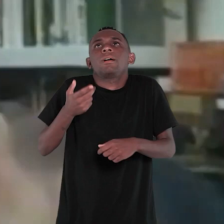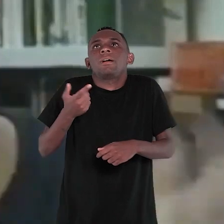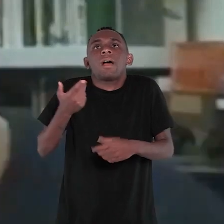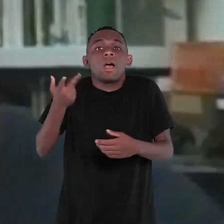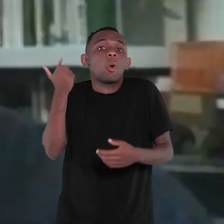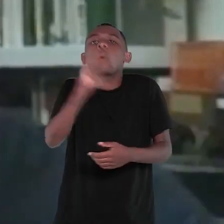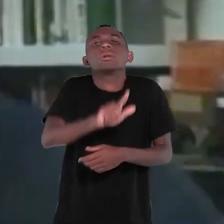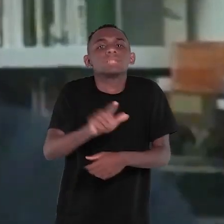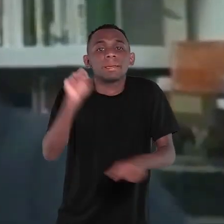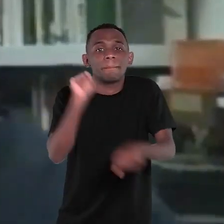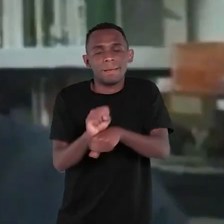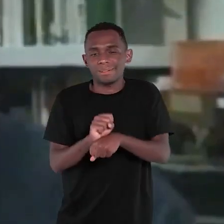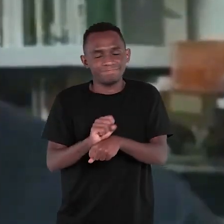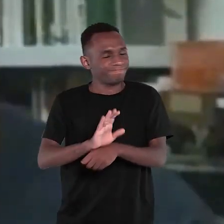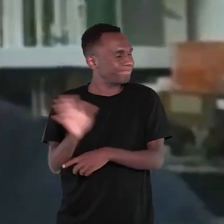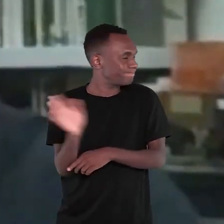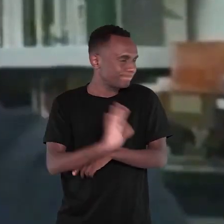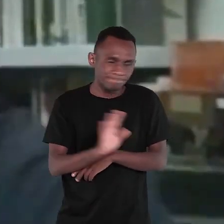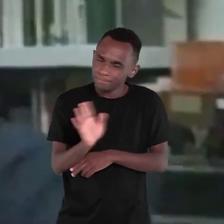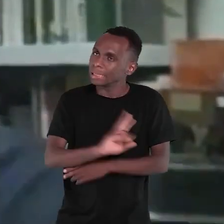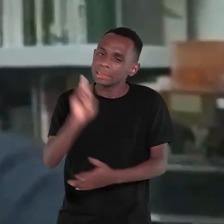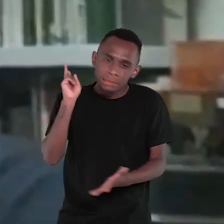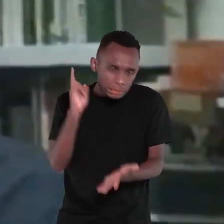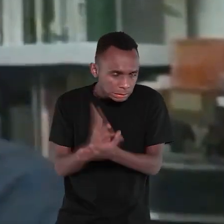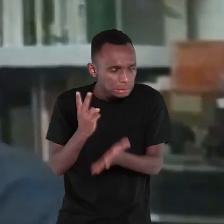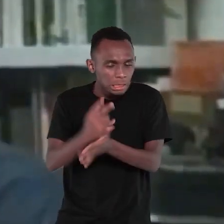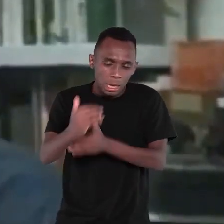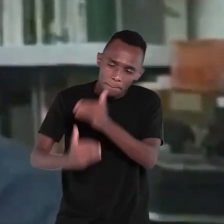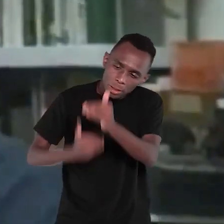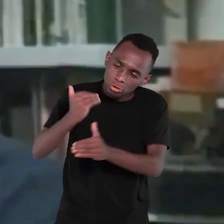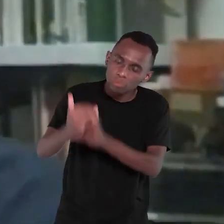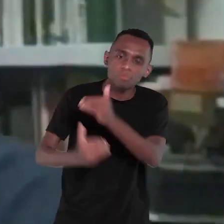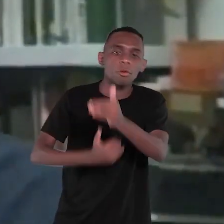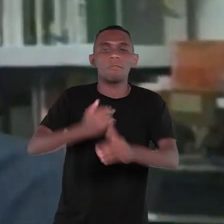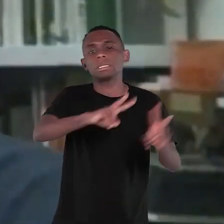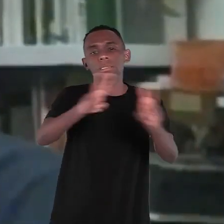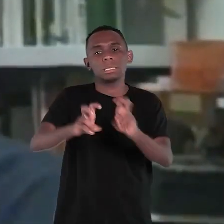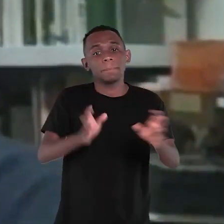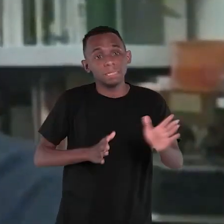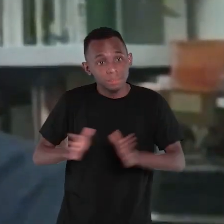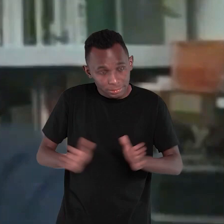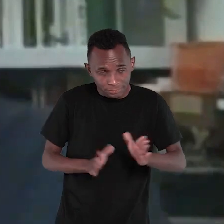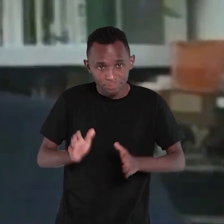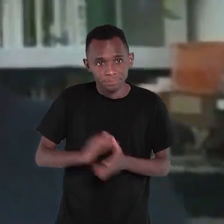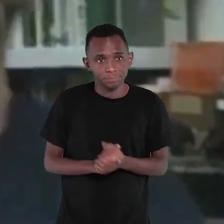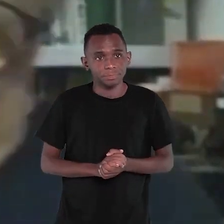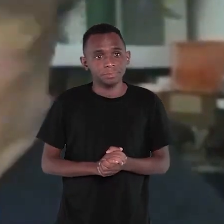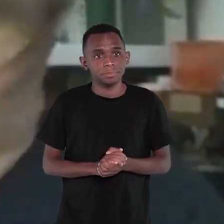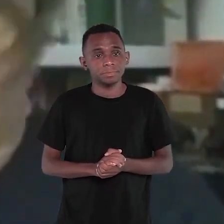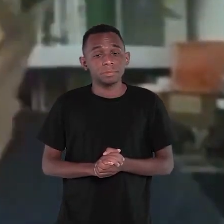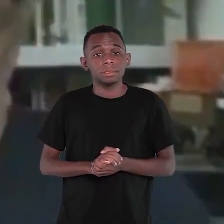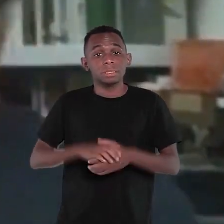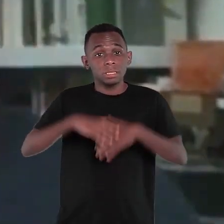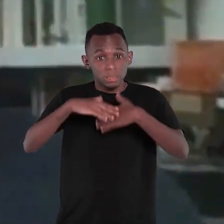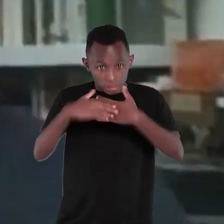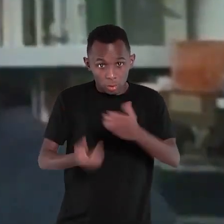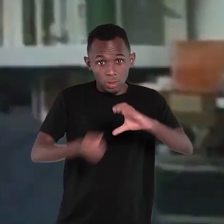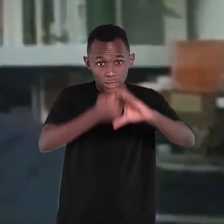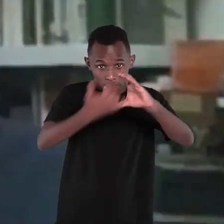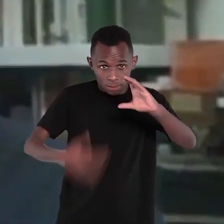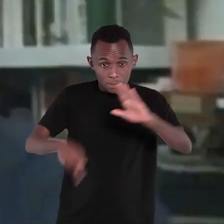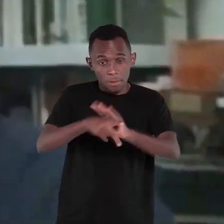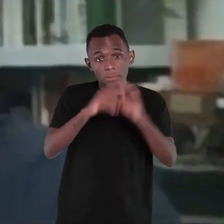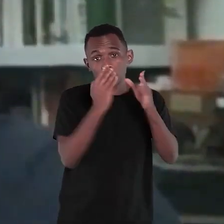lá, não chegou. É um caminhar mesmo, né? E tá no DNA